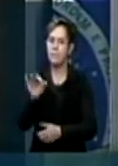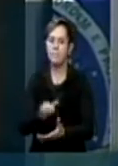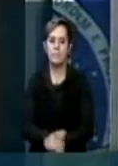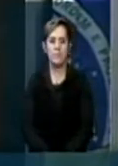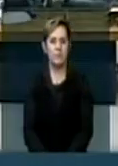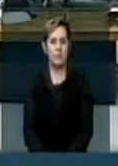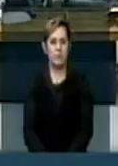Obrigado.